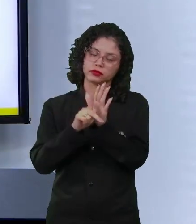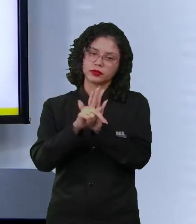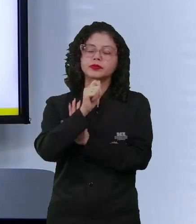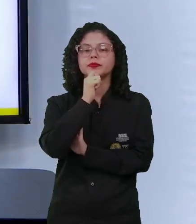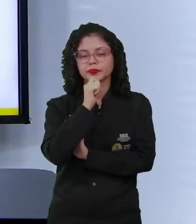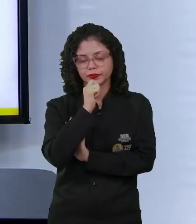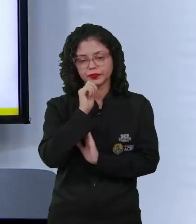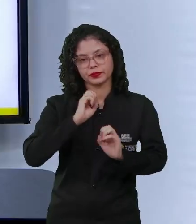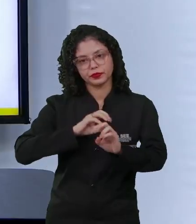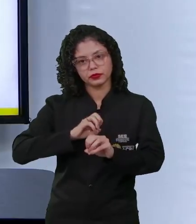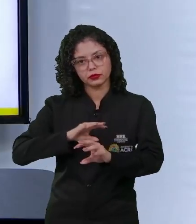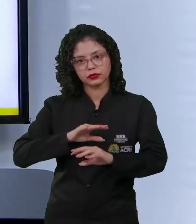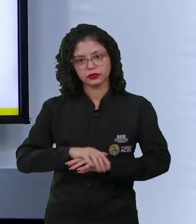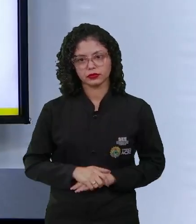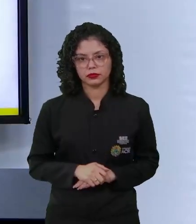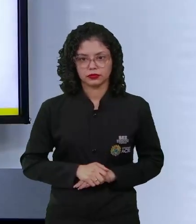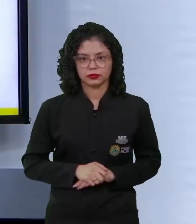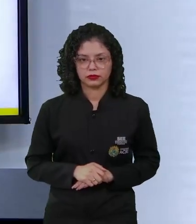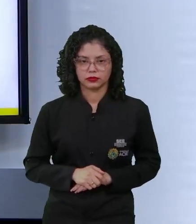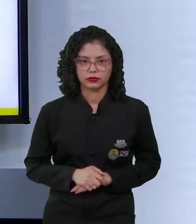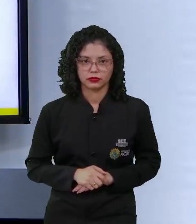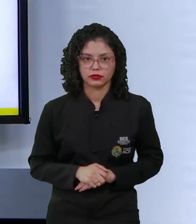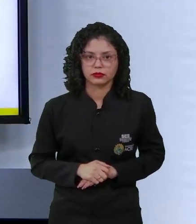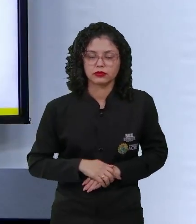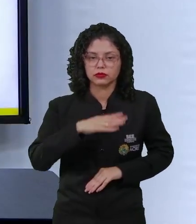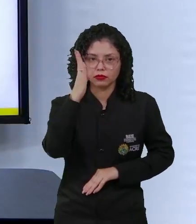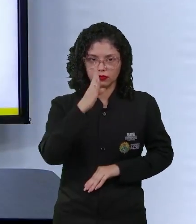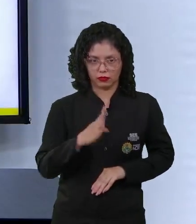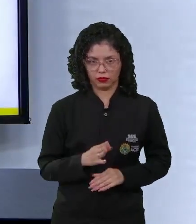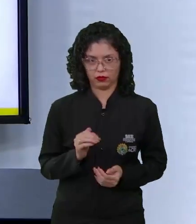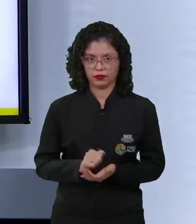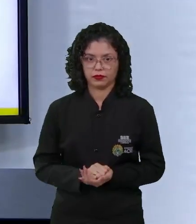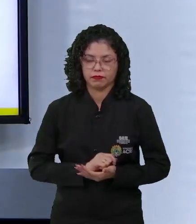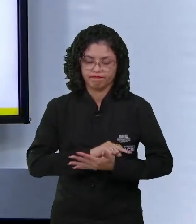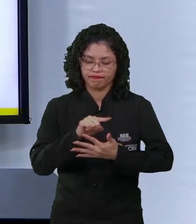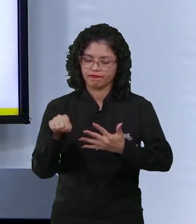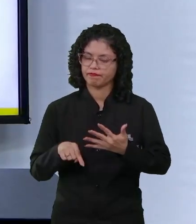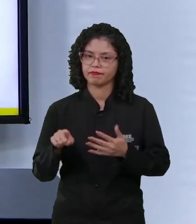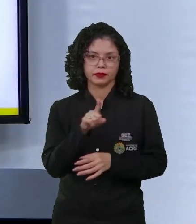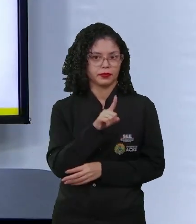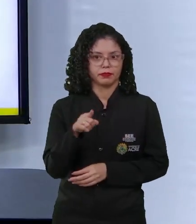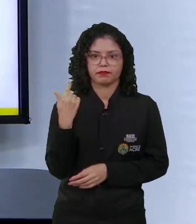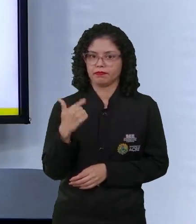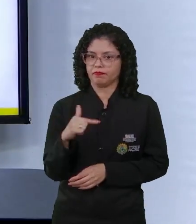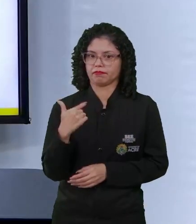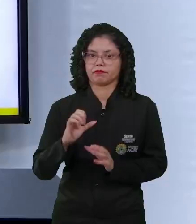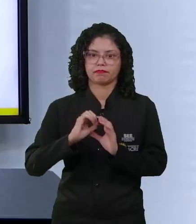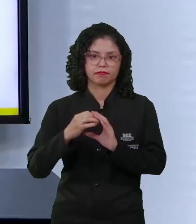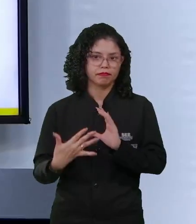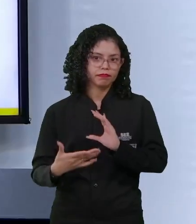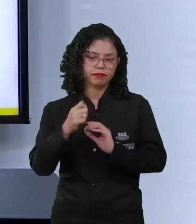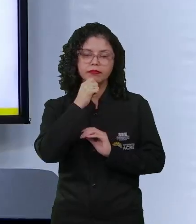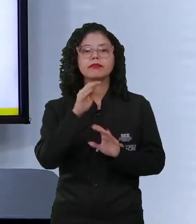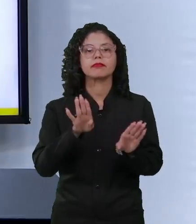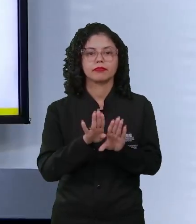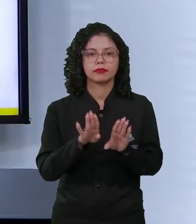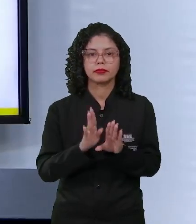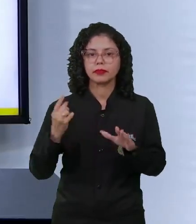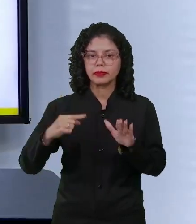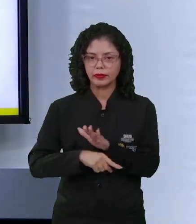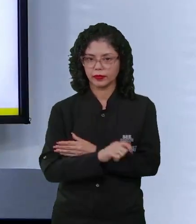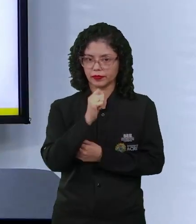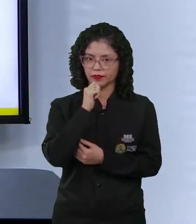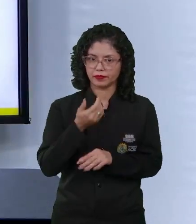investir em educação. O Brasil, de forma nenhuma, tem essa característica e está